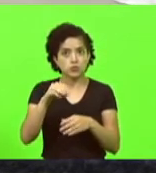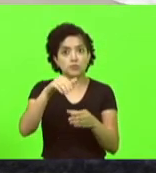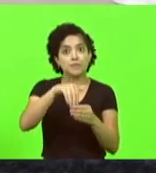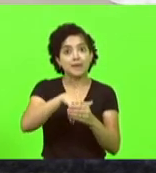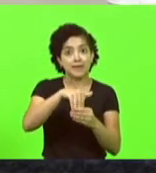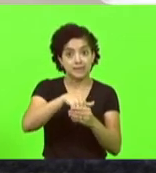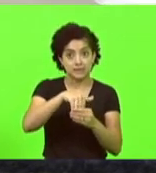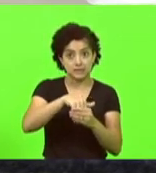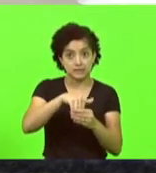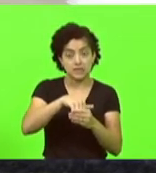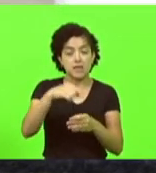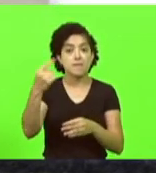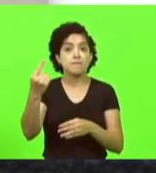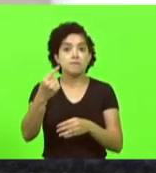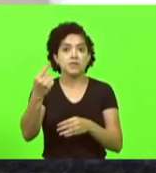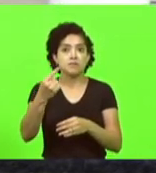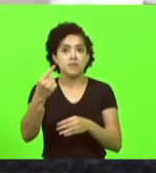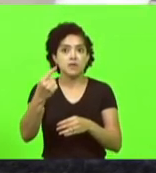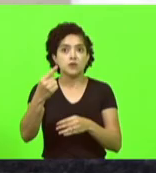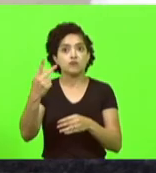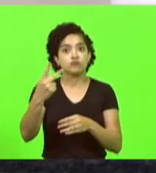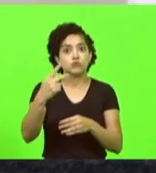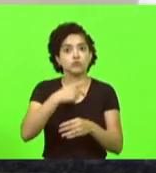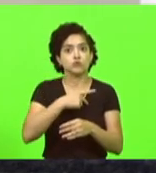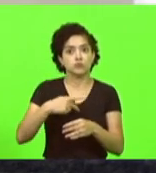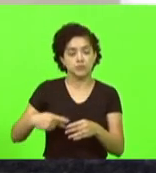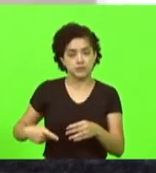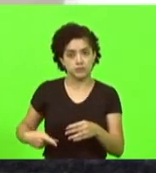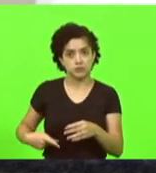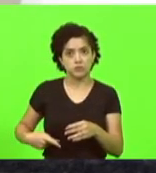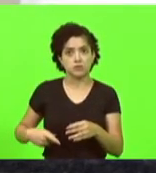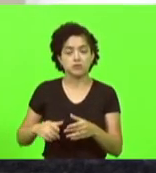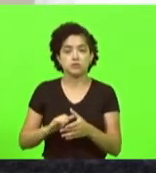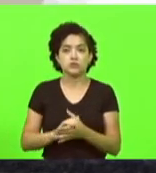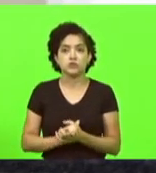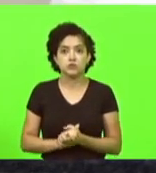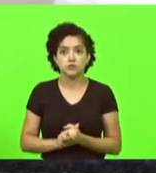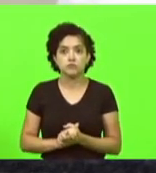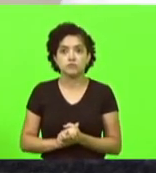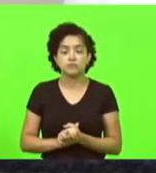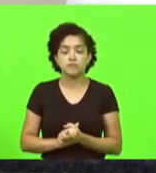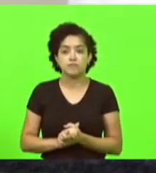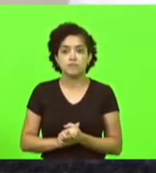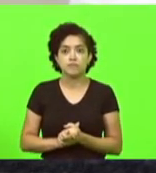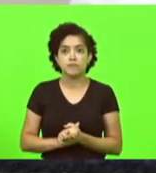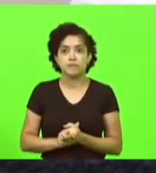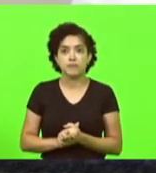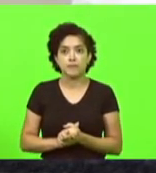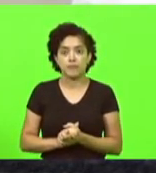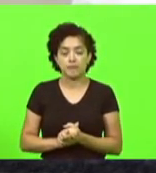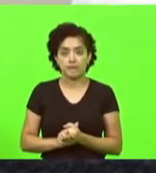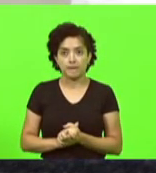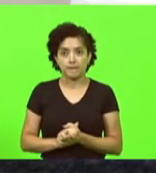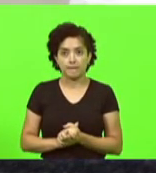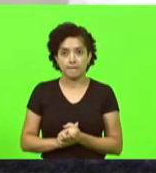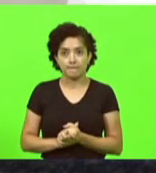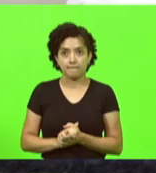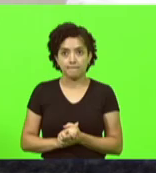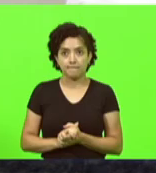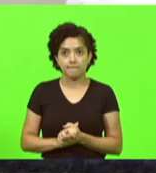de primeiro vice-presidente do Poder Legislativo do Estado de Santa Catarina.